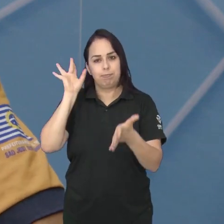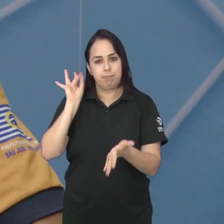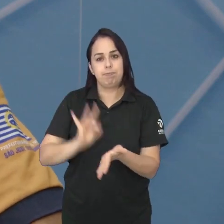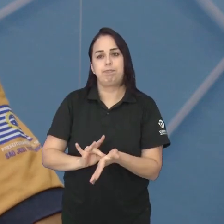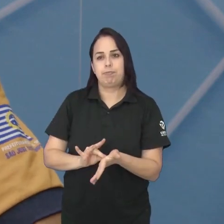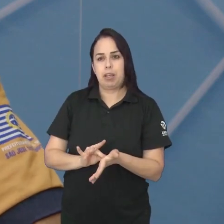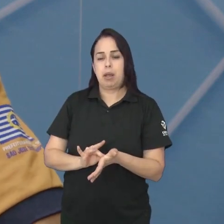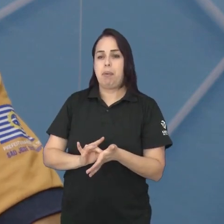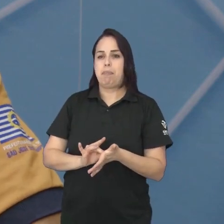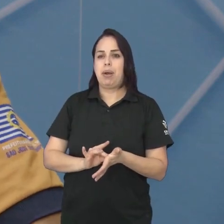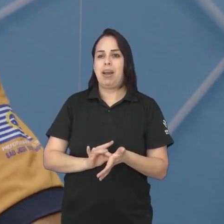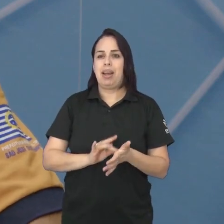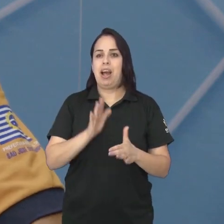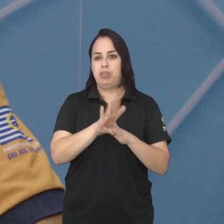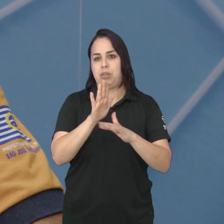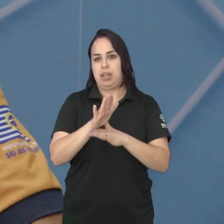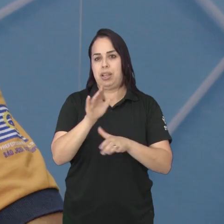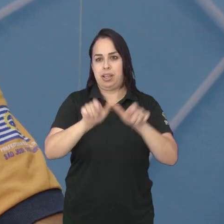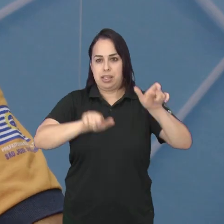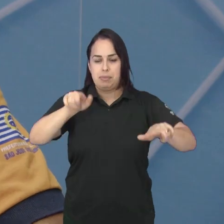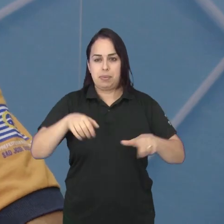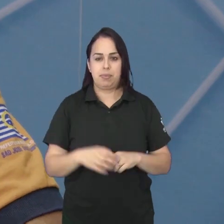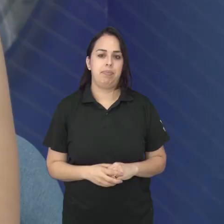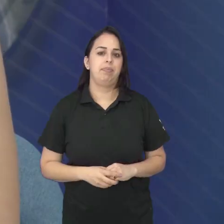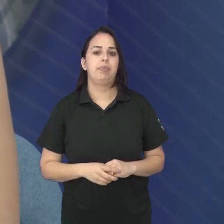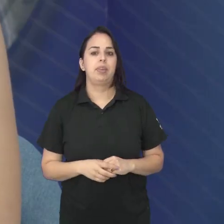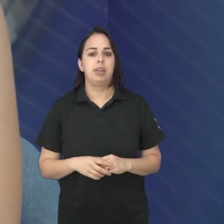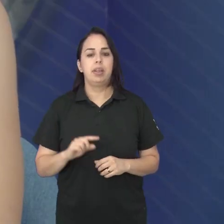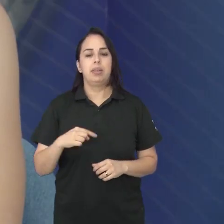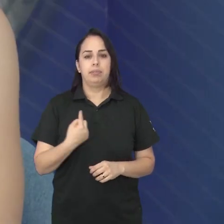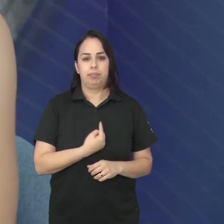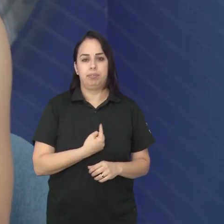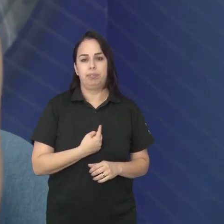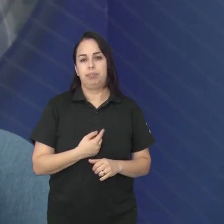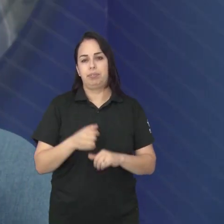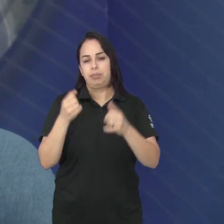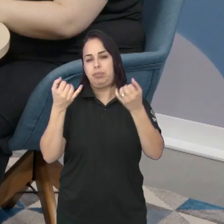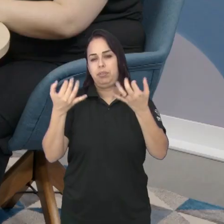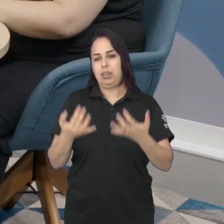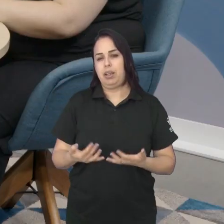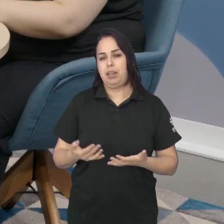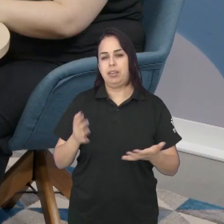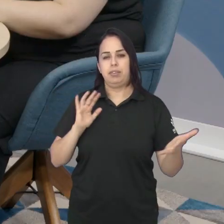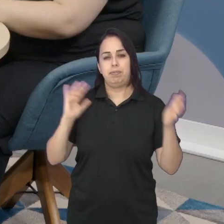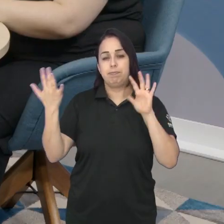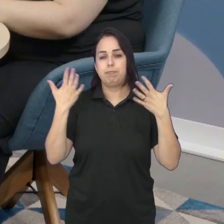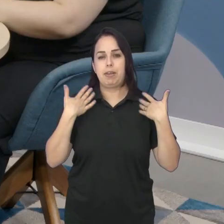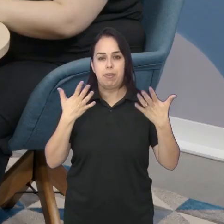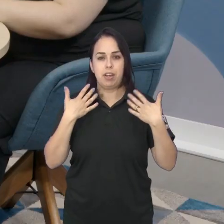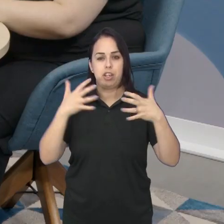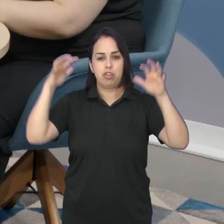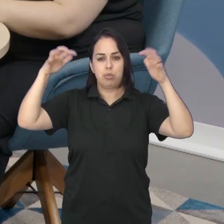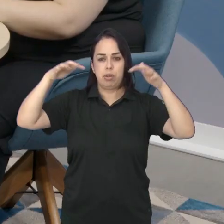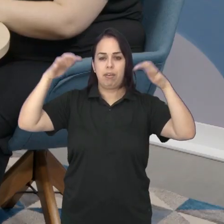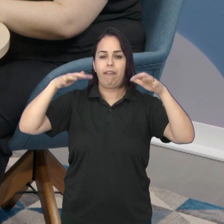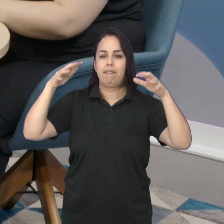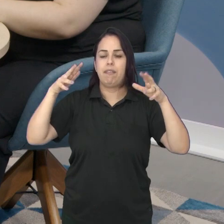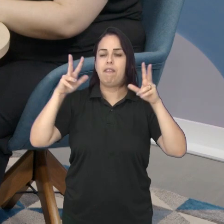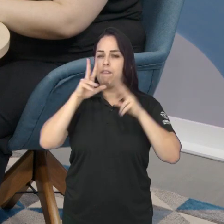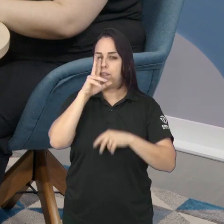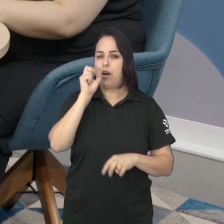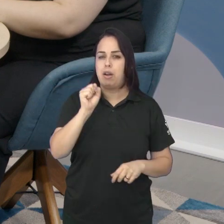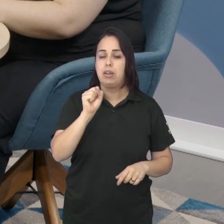ação efetiva já é feita, principalmente para preservar as vidas. Joia, bom, quando a gente fala também de verão, chuvas